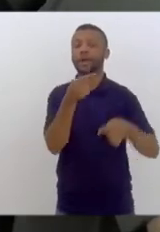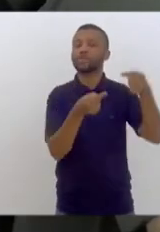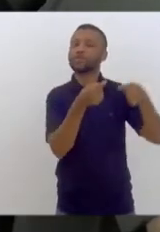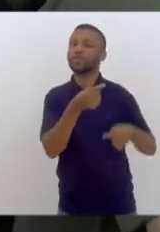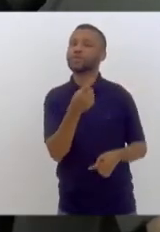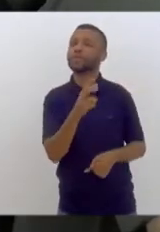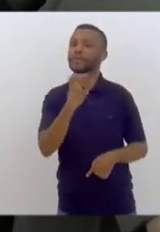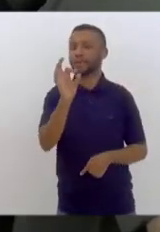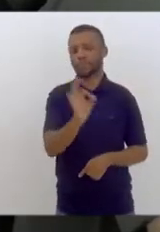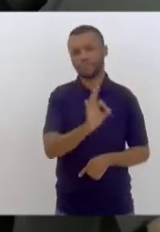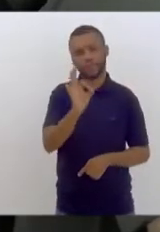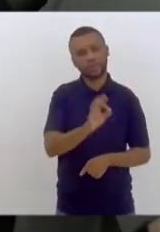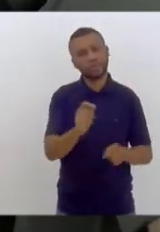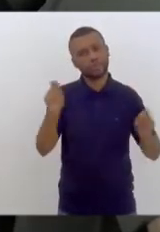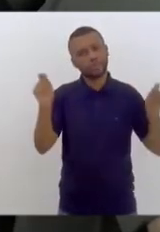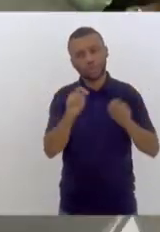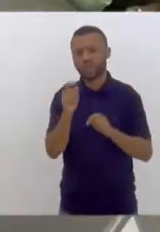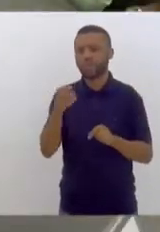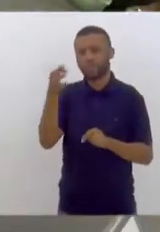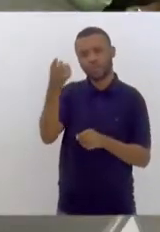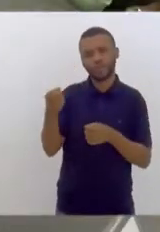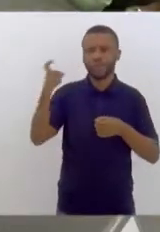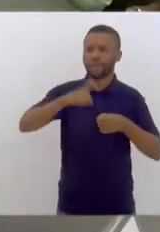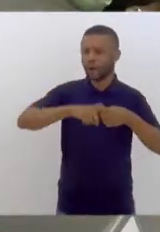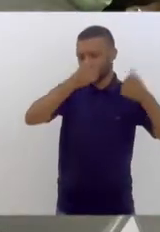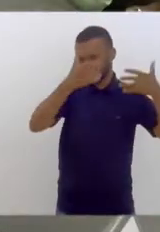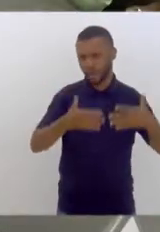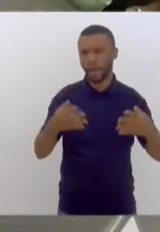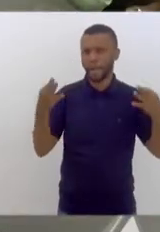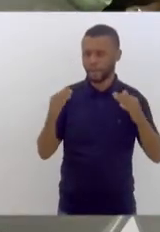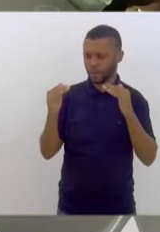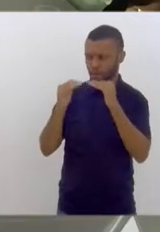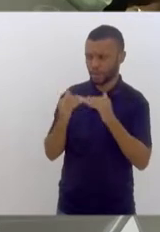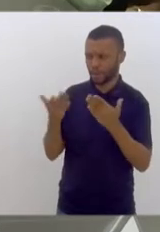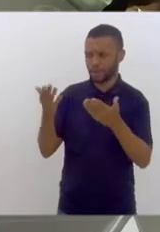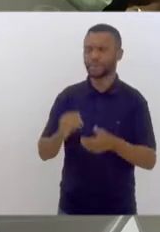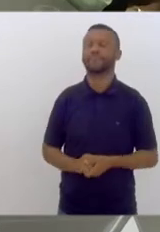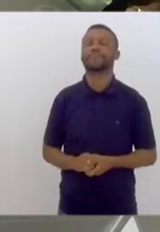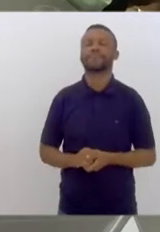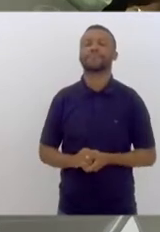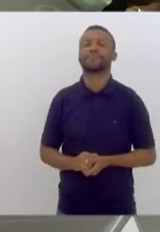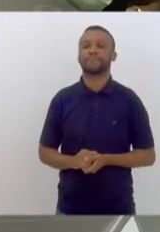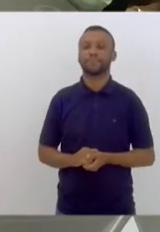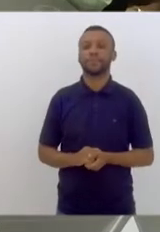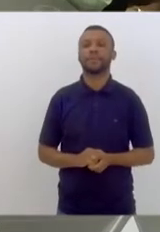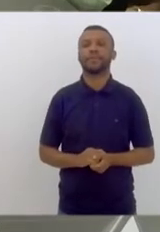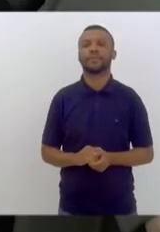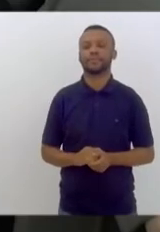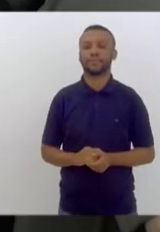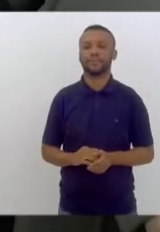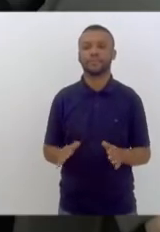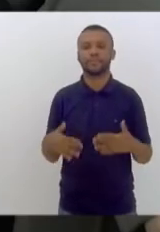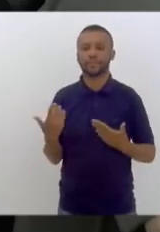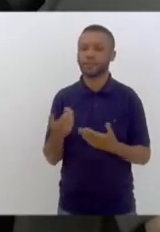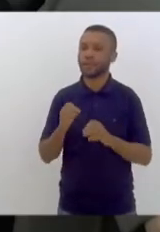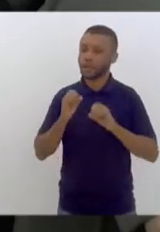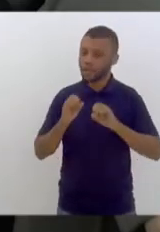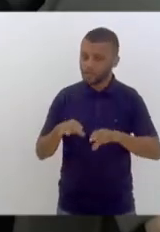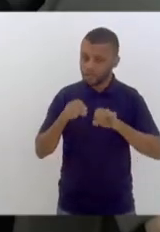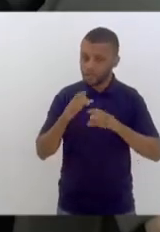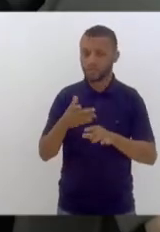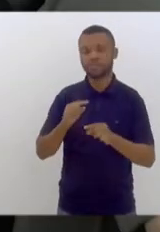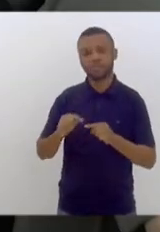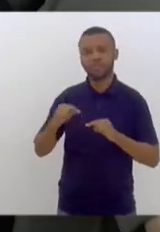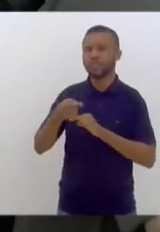os 15 posteriormente, então me abstenho de comentar. Perfeito. E aí, então, educação vamos discutir